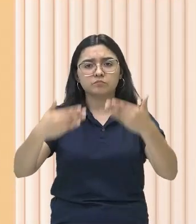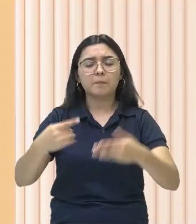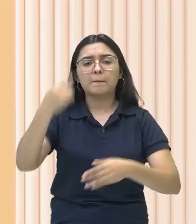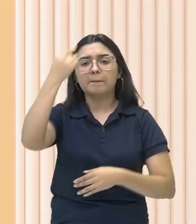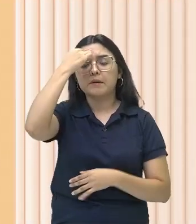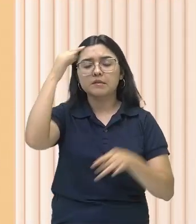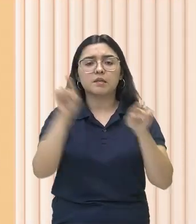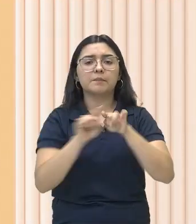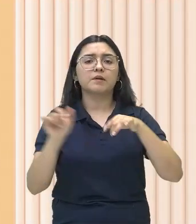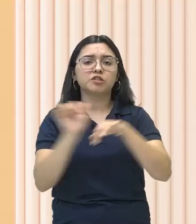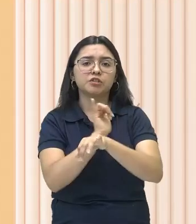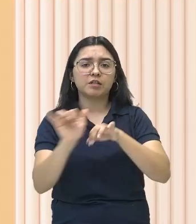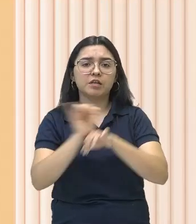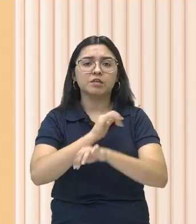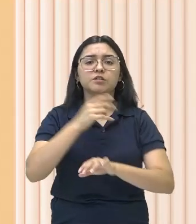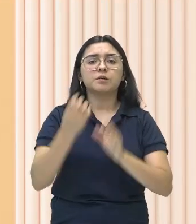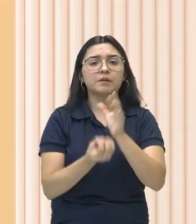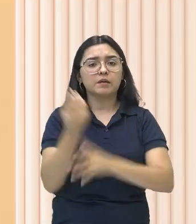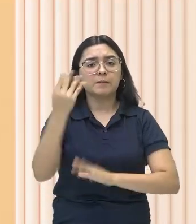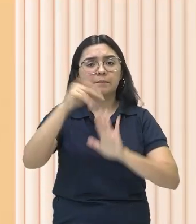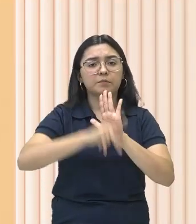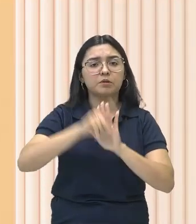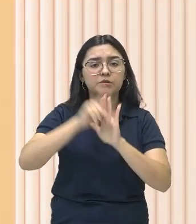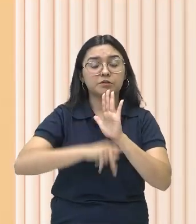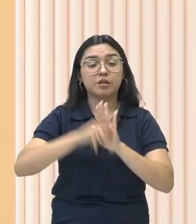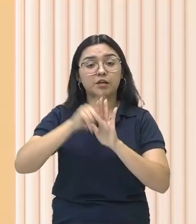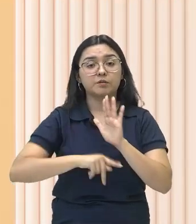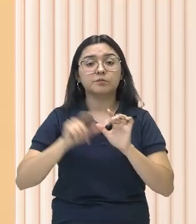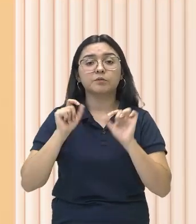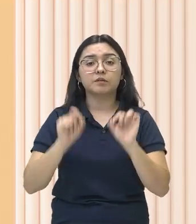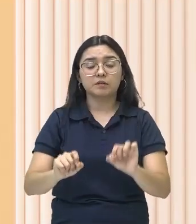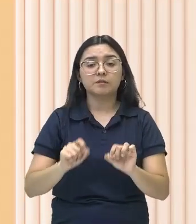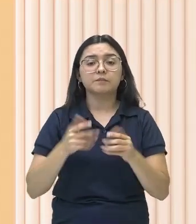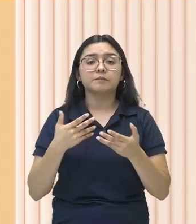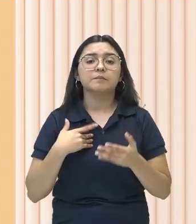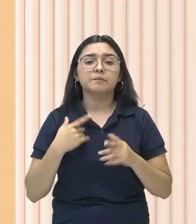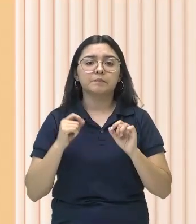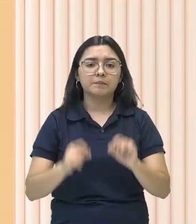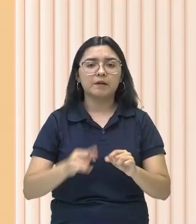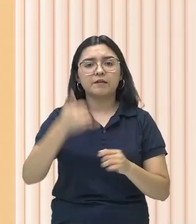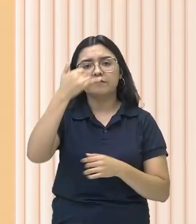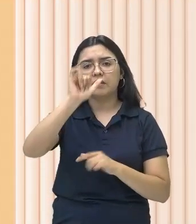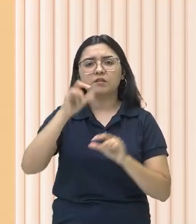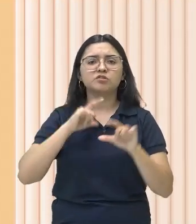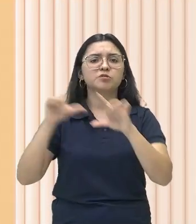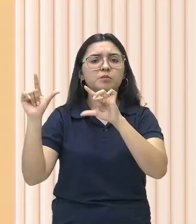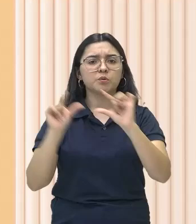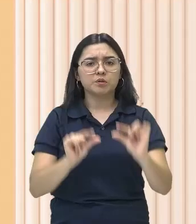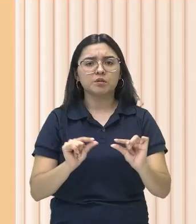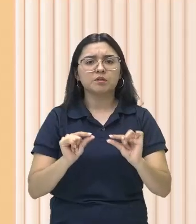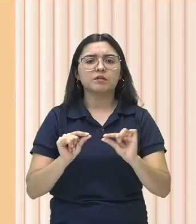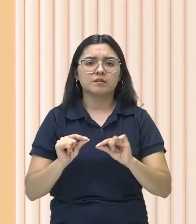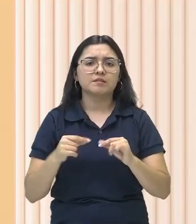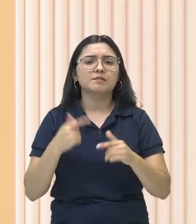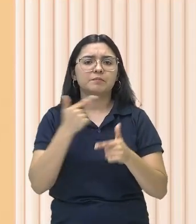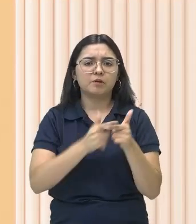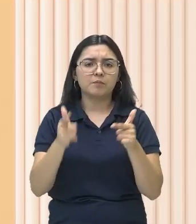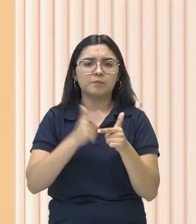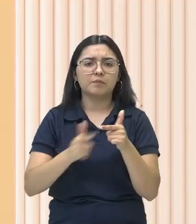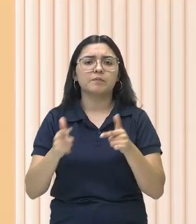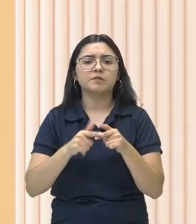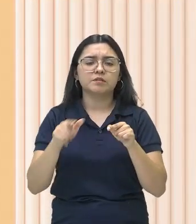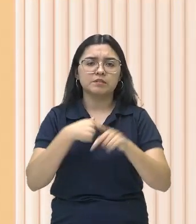e desenvolver projetos que possam fazer com que quebre-se mais e mais e mais essa barreira